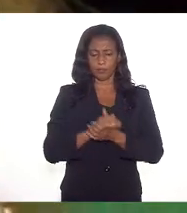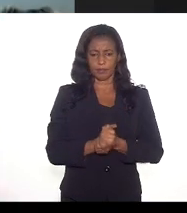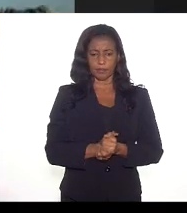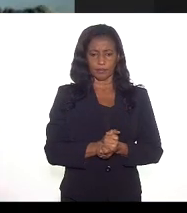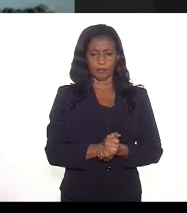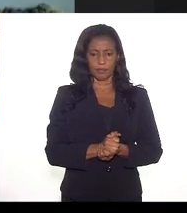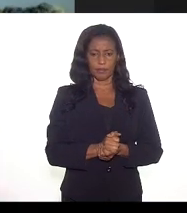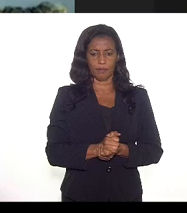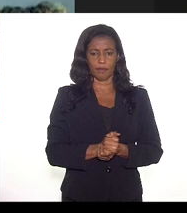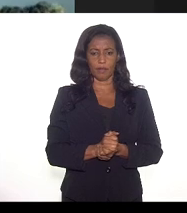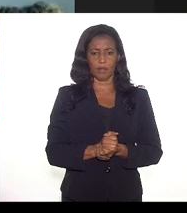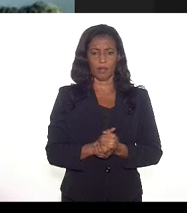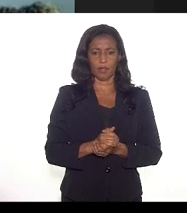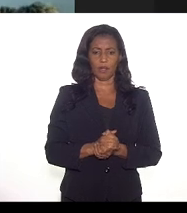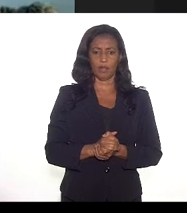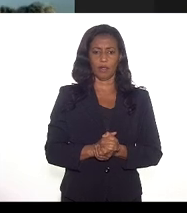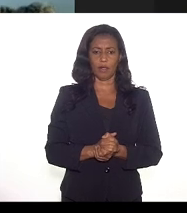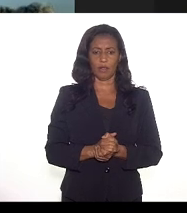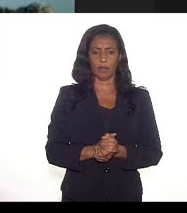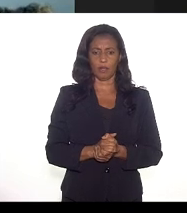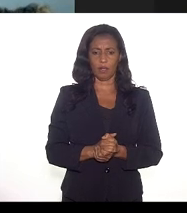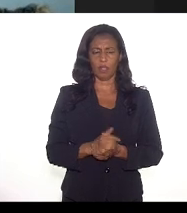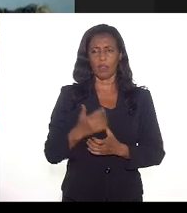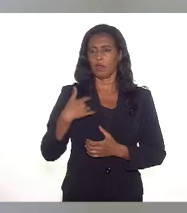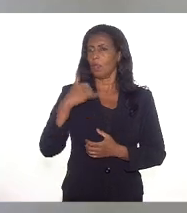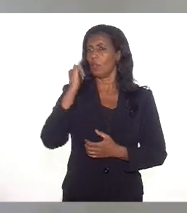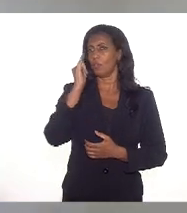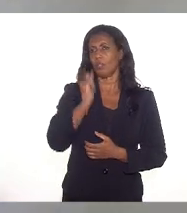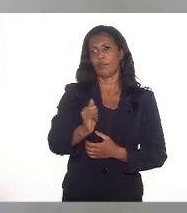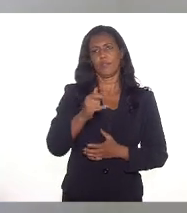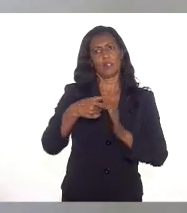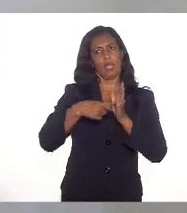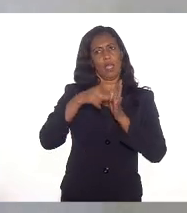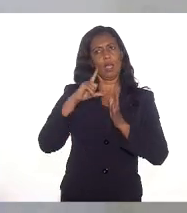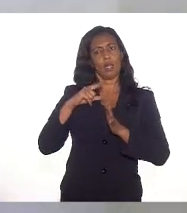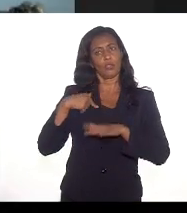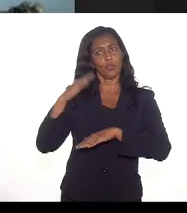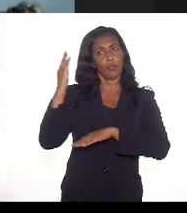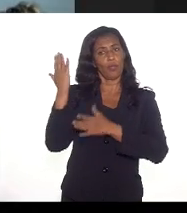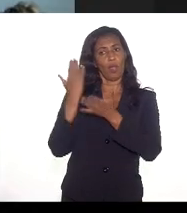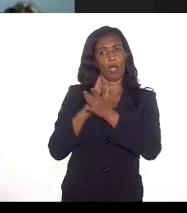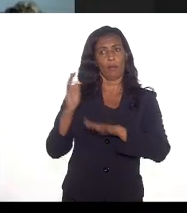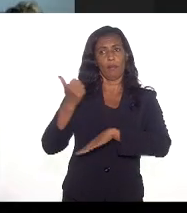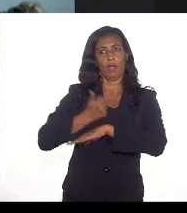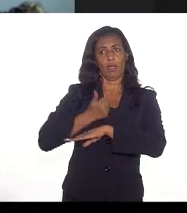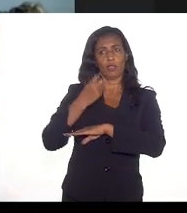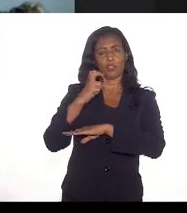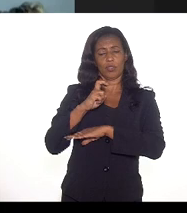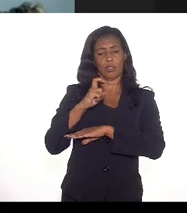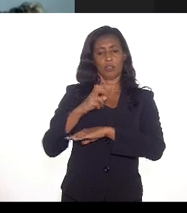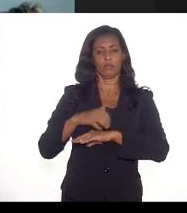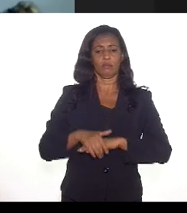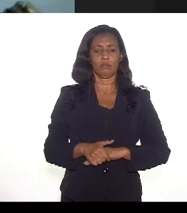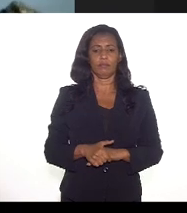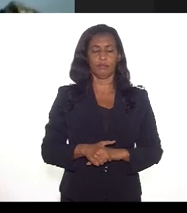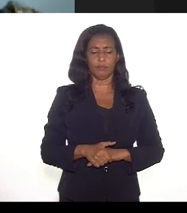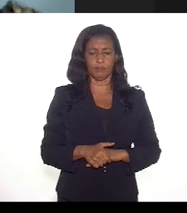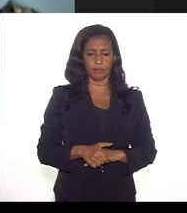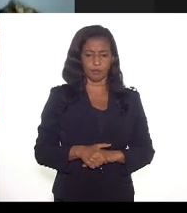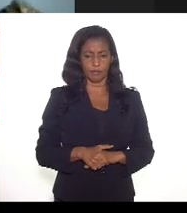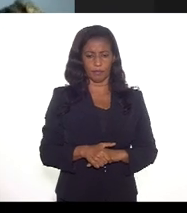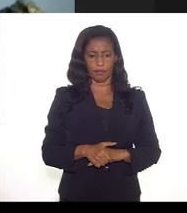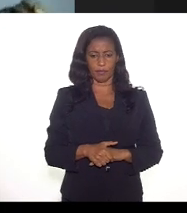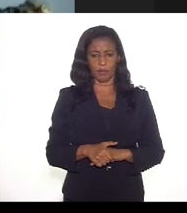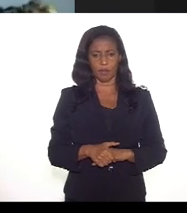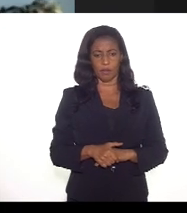e não, hoje, voltar não, a pauta semana. Não, Adriana, eu avisei antes que ia encerrar às 15 horas. Tá? Eu sei. Então, olha só. Estou pedindo